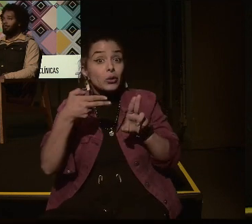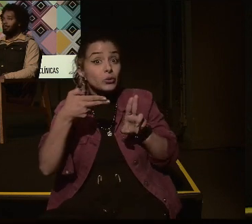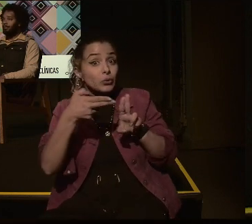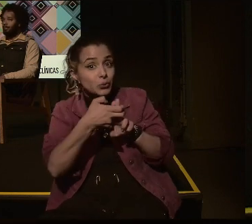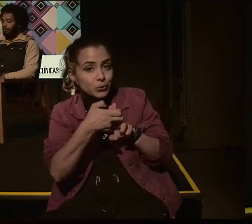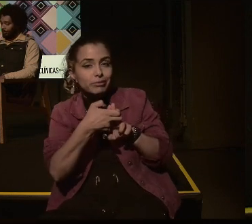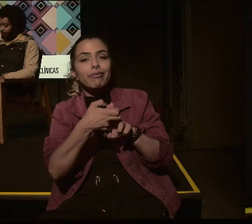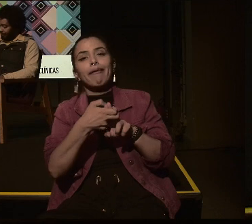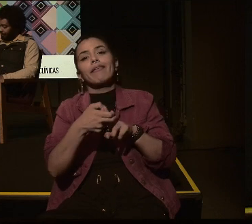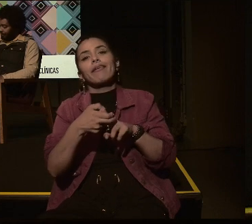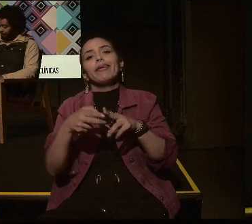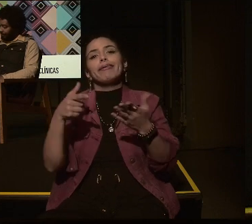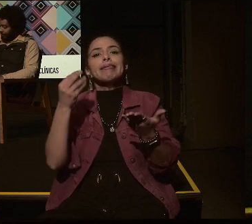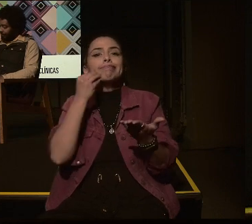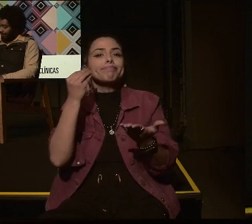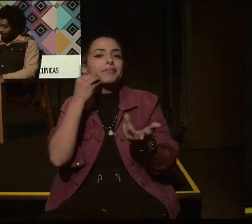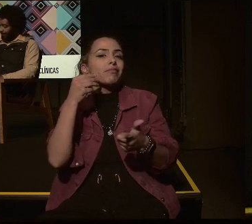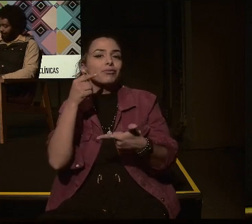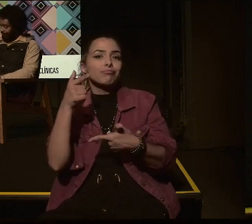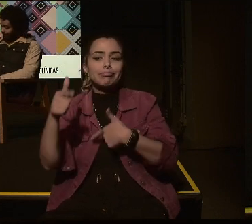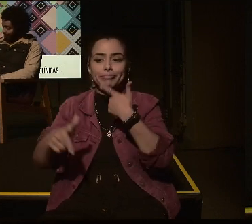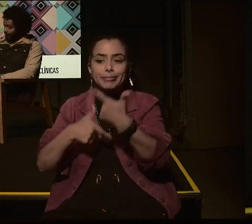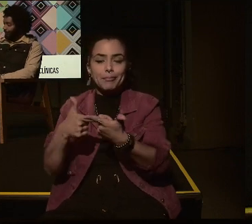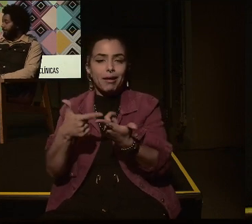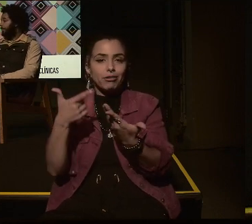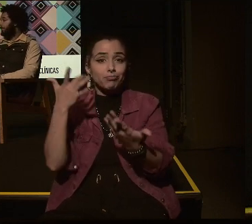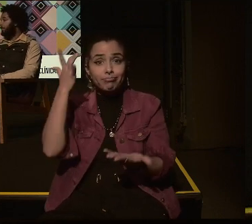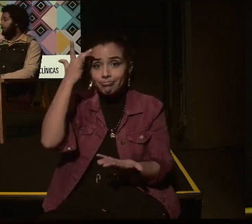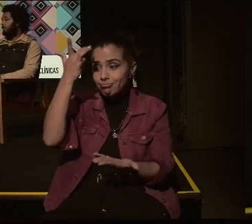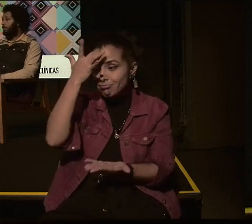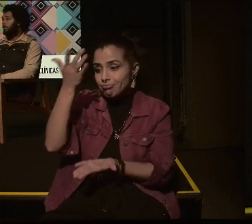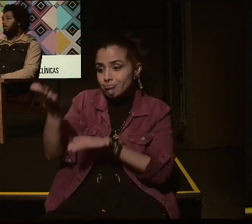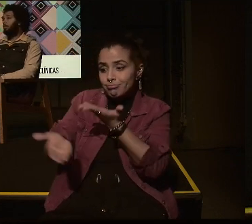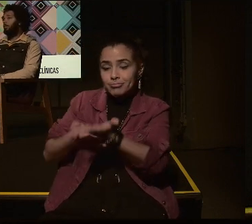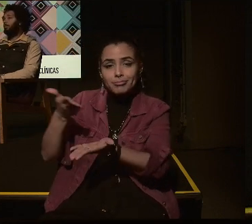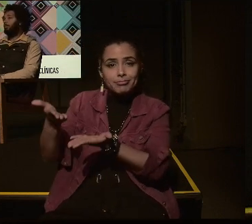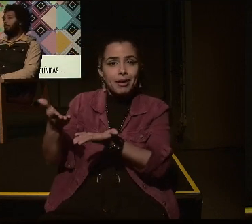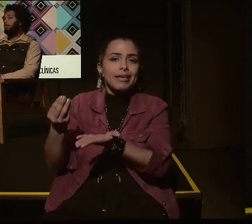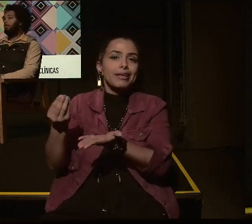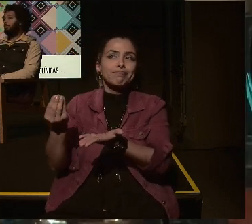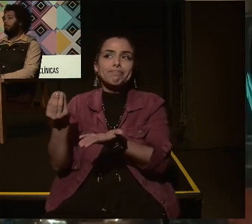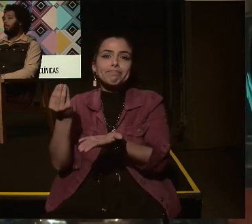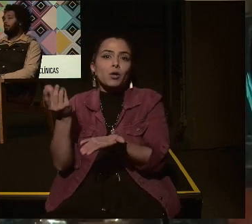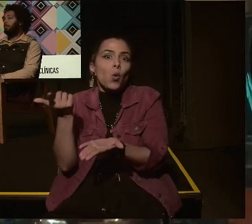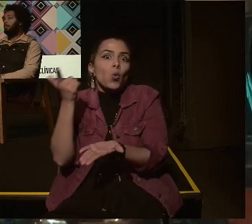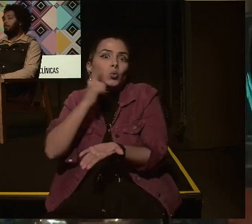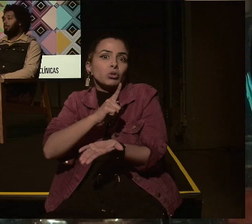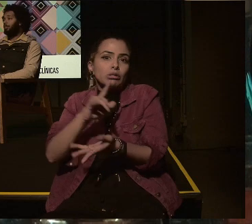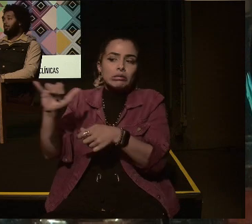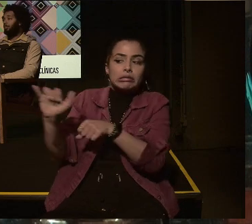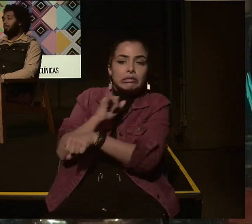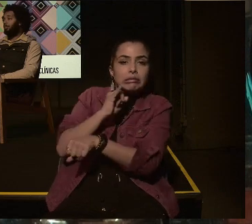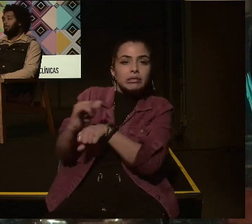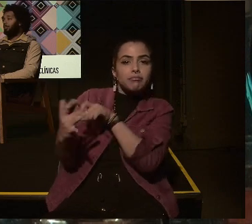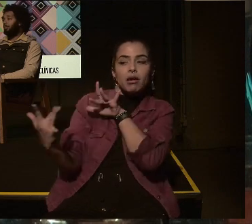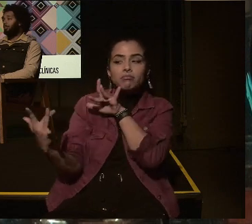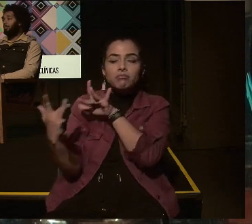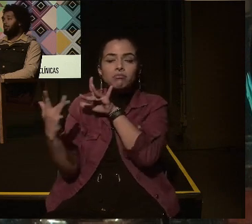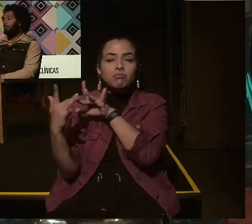saúde mental, consigo construir essa aproximação com essa narrativa?